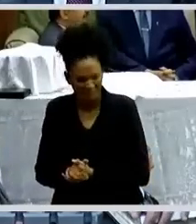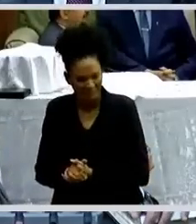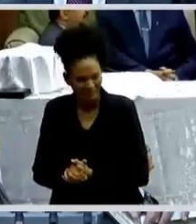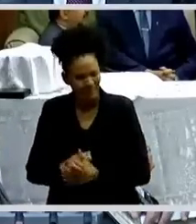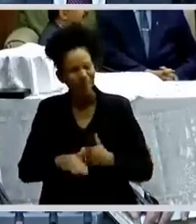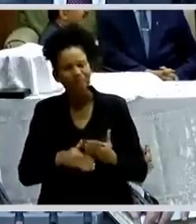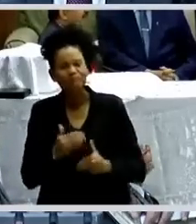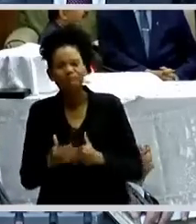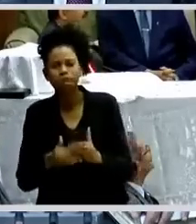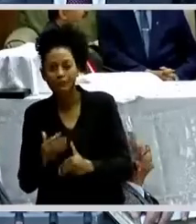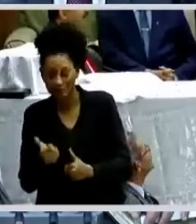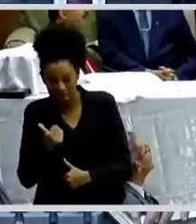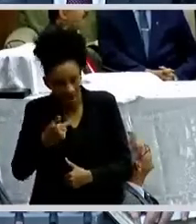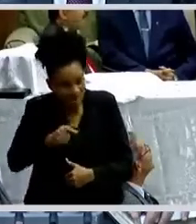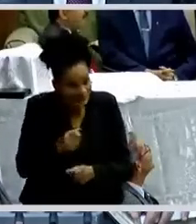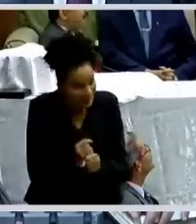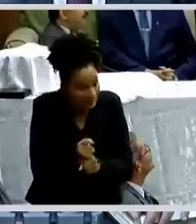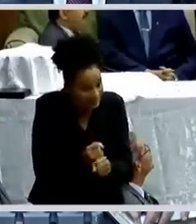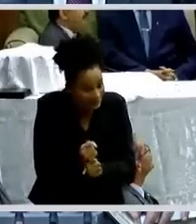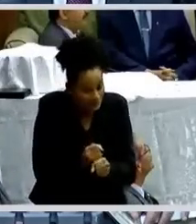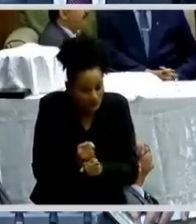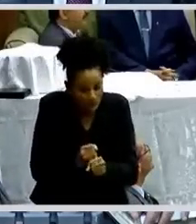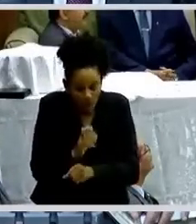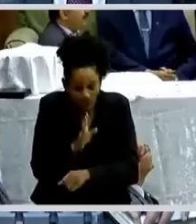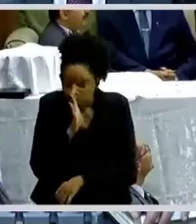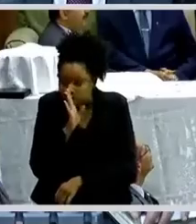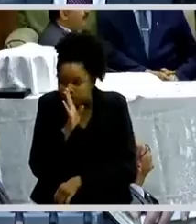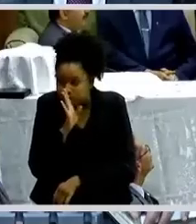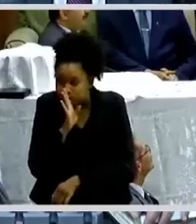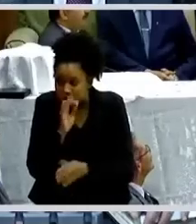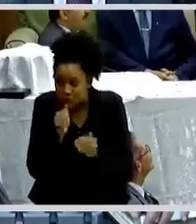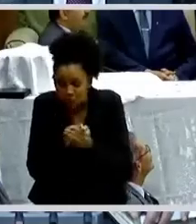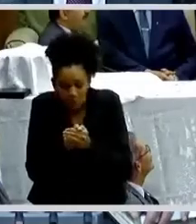Passou mais 17 anos abafado.